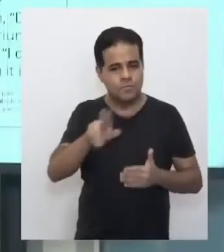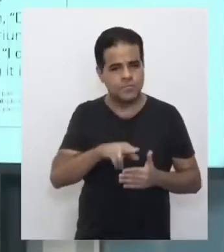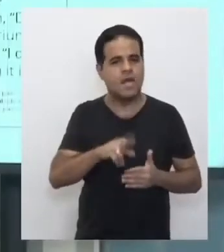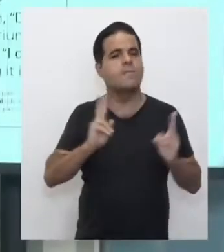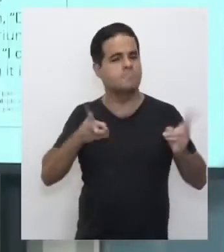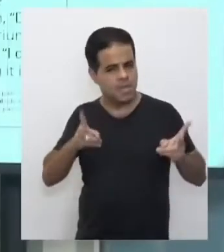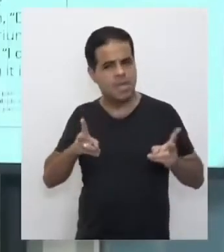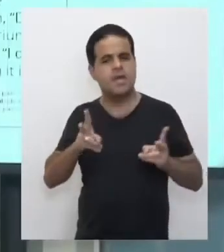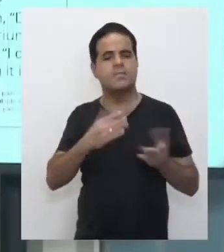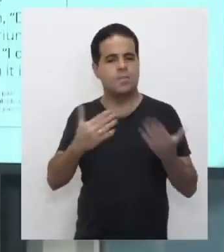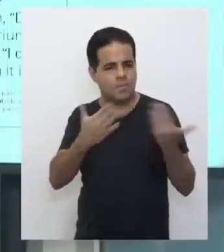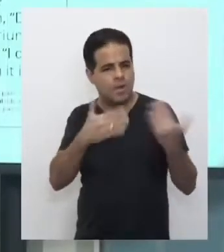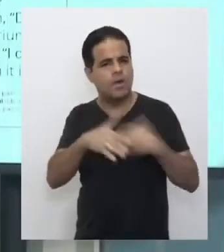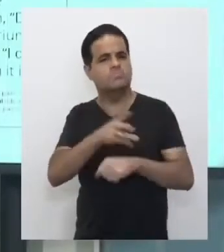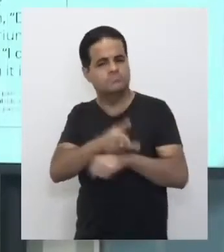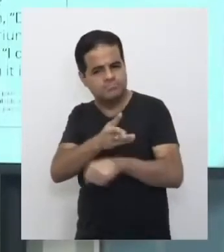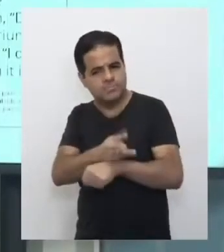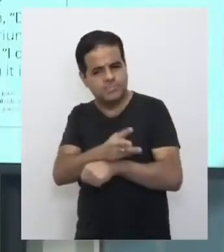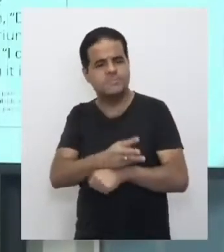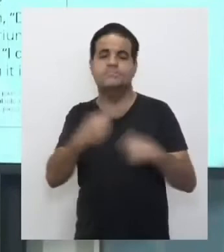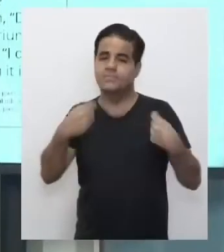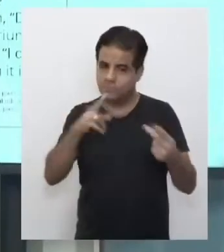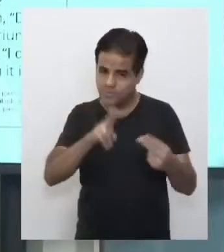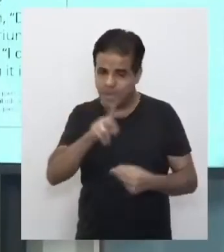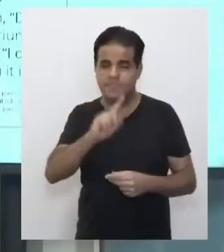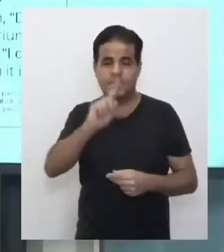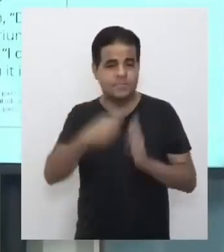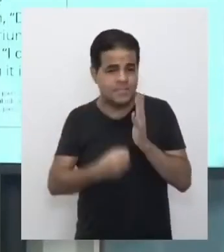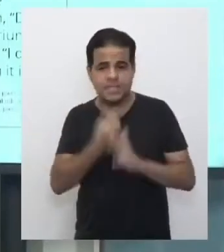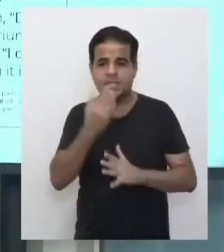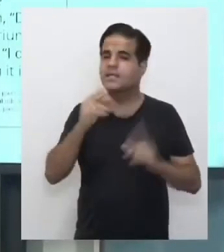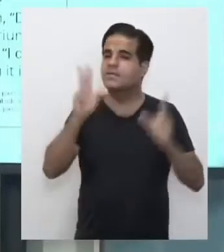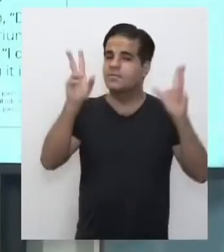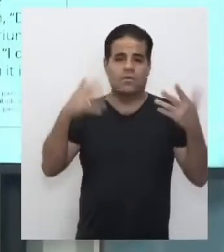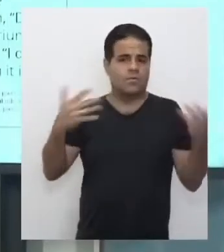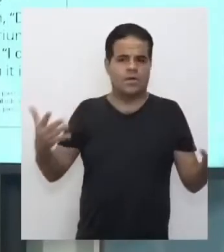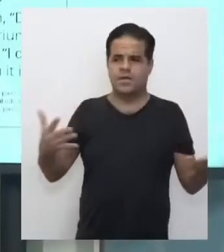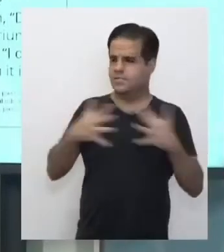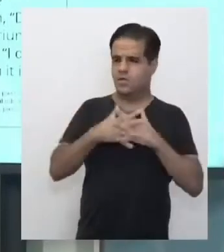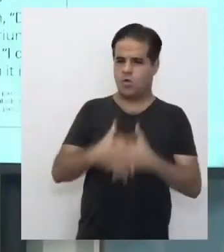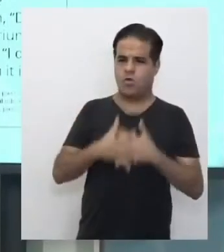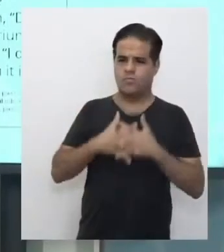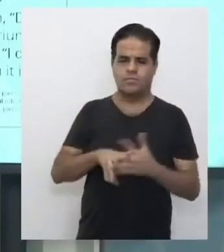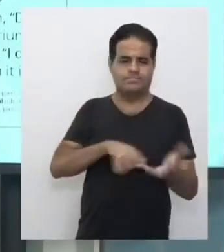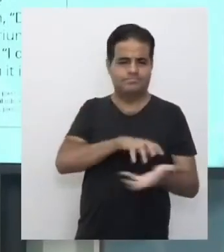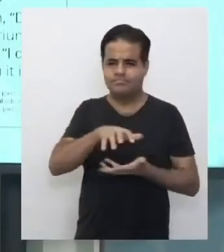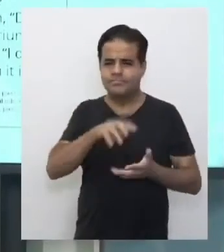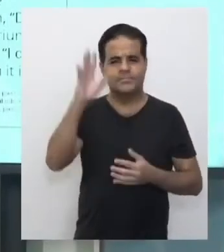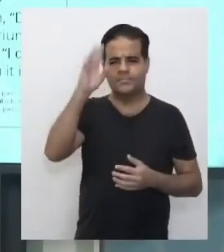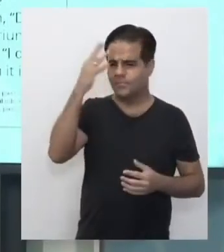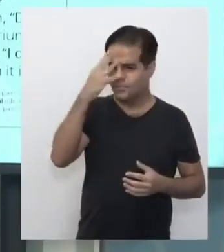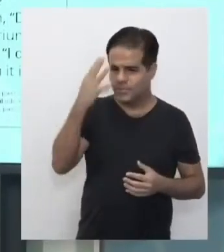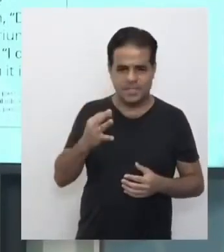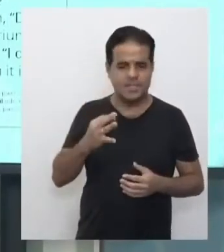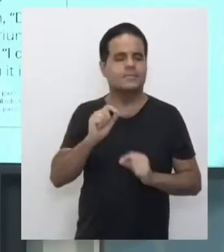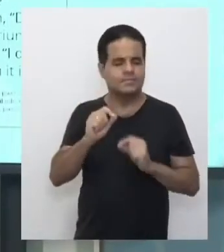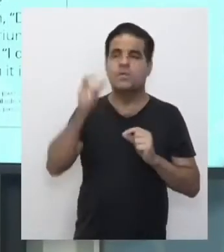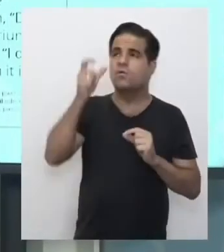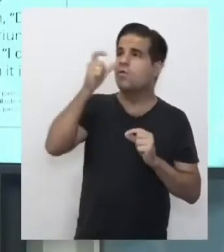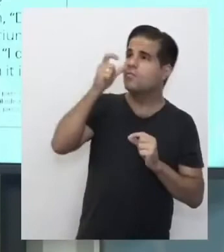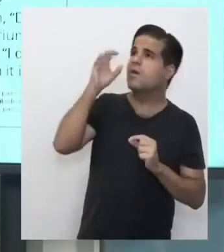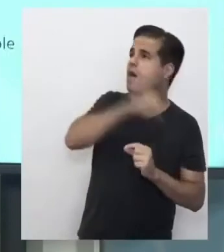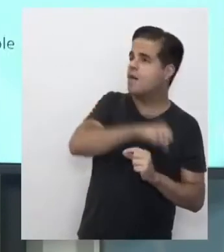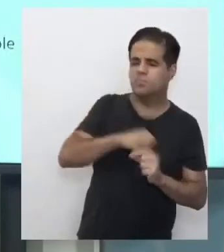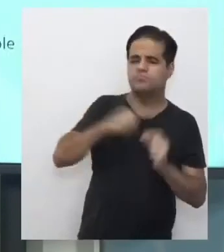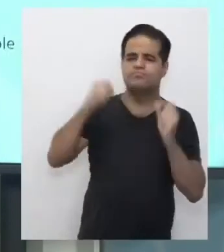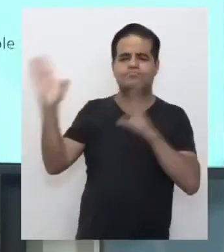no WhatsApp, aí comecem a usar, porque depois você vai criar uma situação aí que ninguém entende nada, né? Bom, então a gente deu uma olhada rápida no